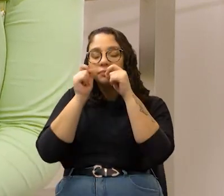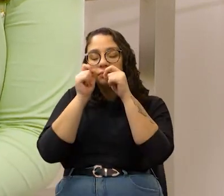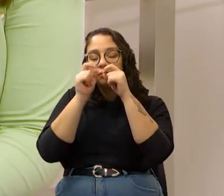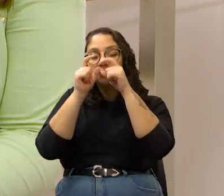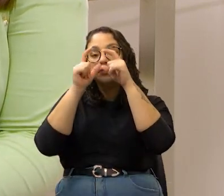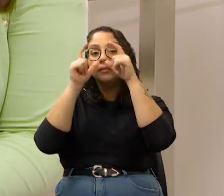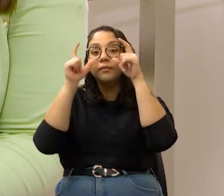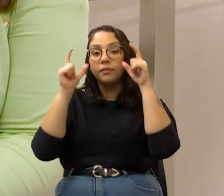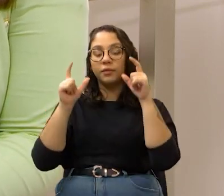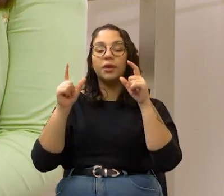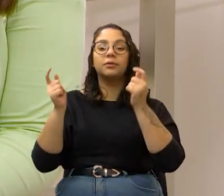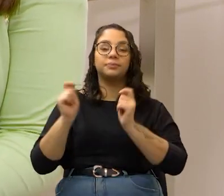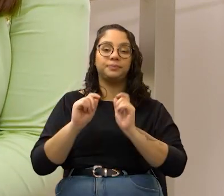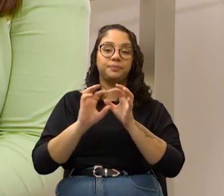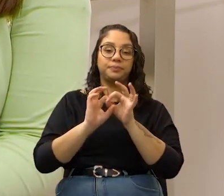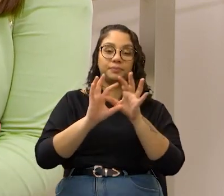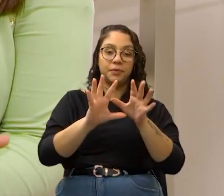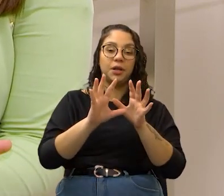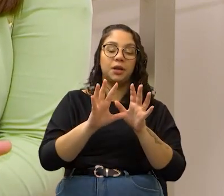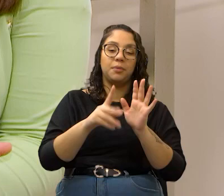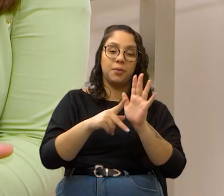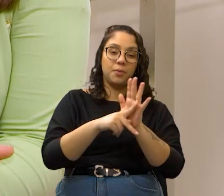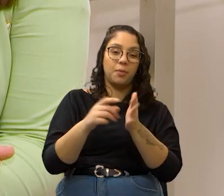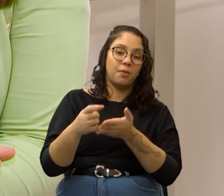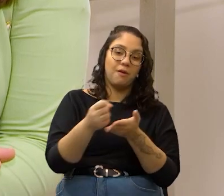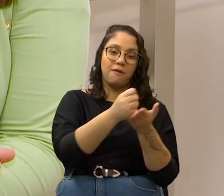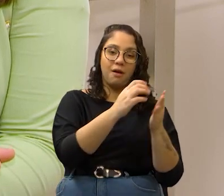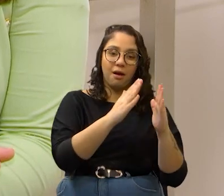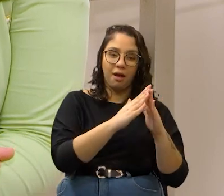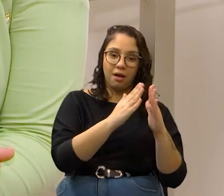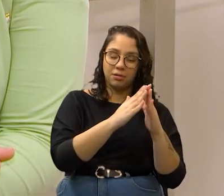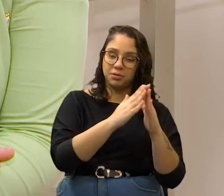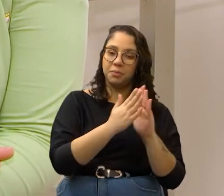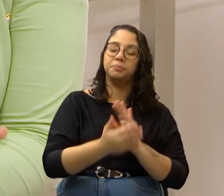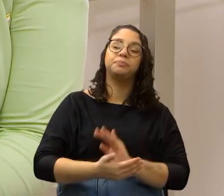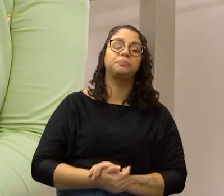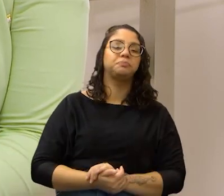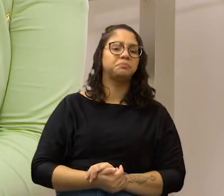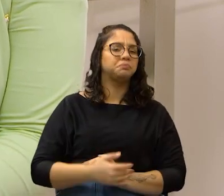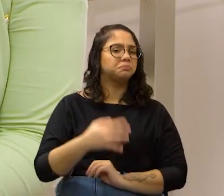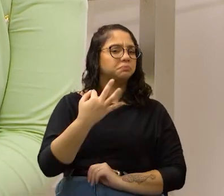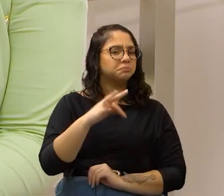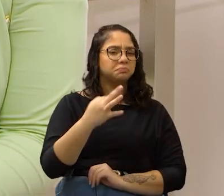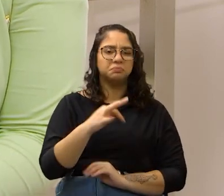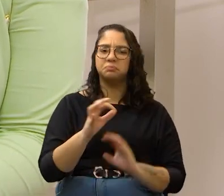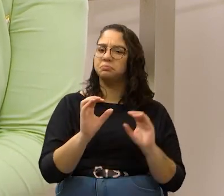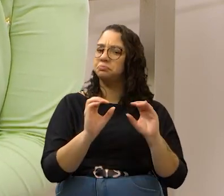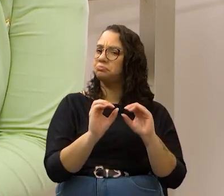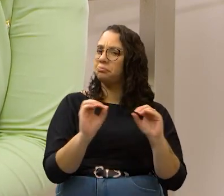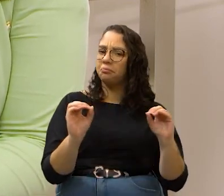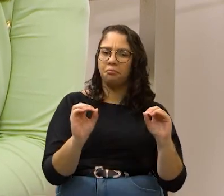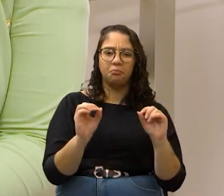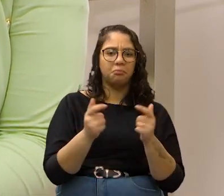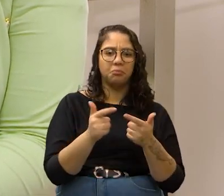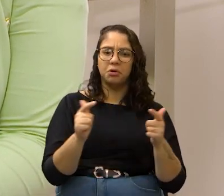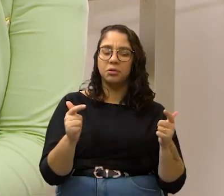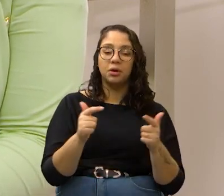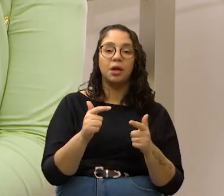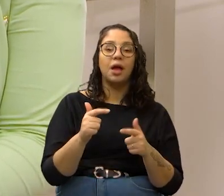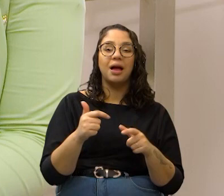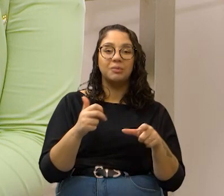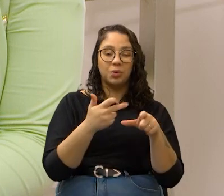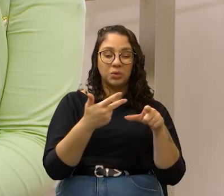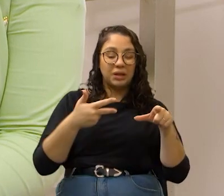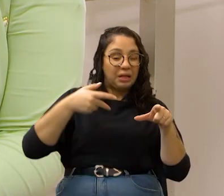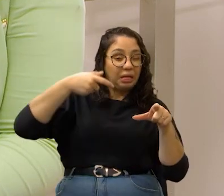que ele estiver mais acordado, a gente consegue liberar ele para o tutor. Ele vai embora para casa sem dor, tá? Então não